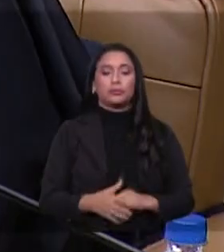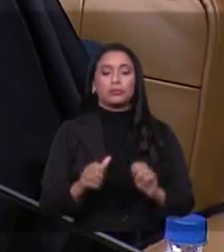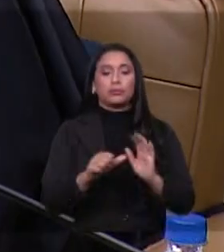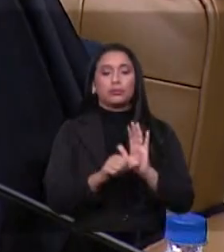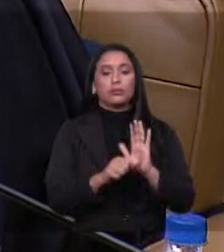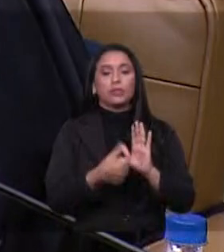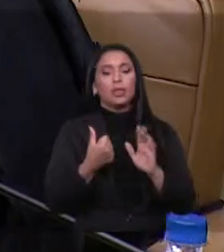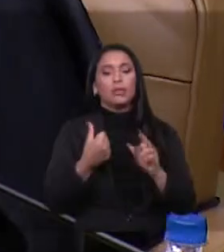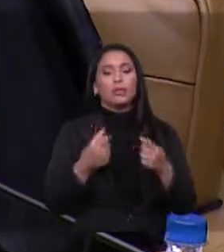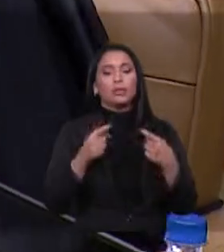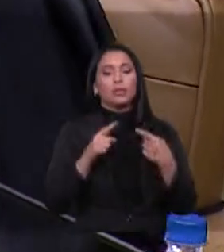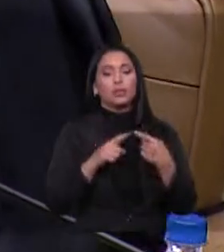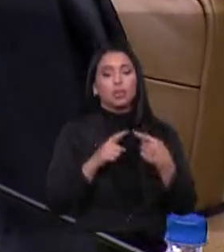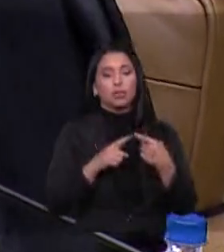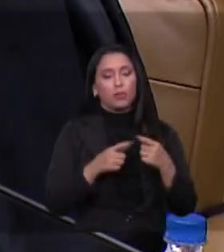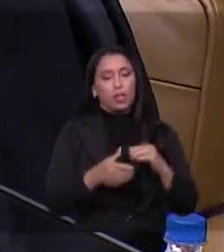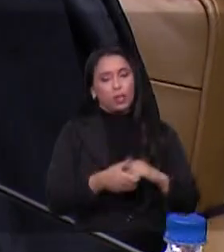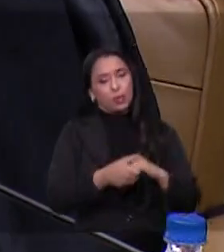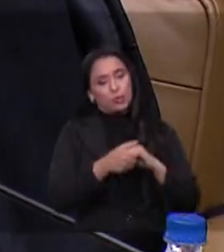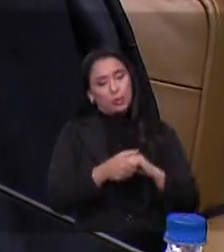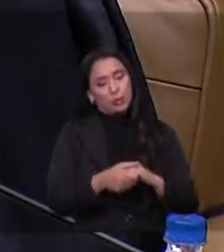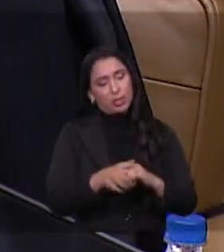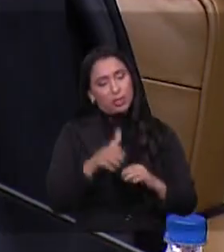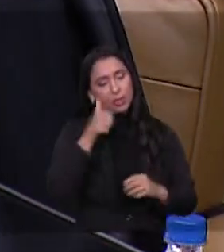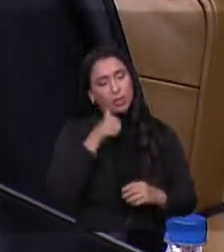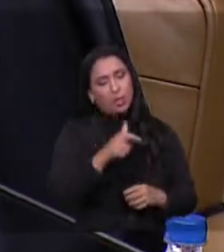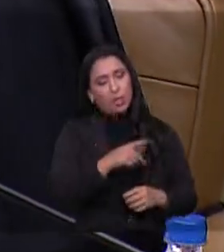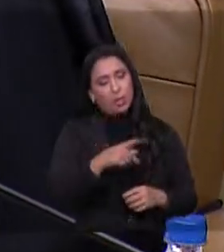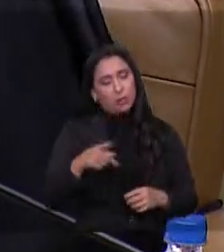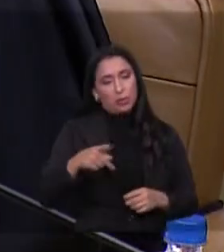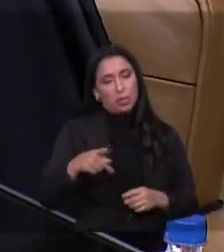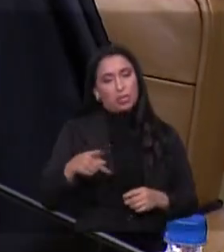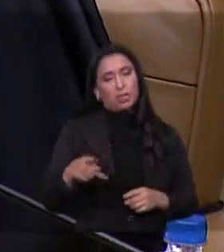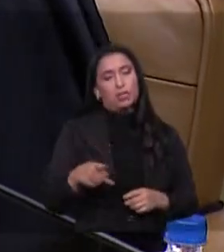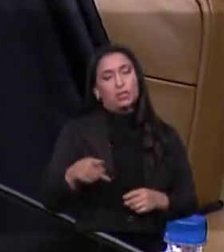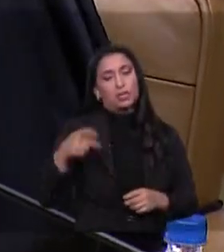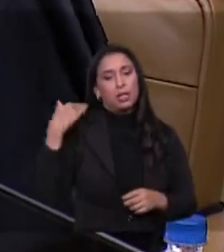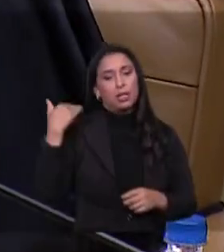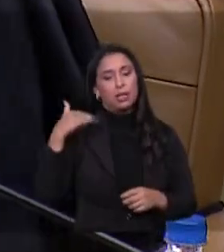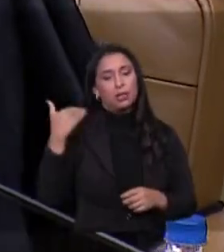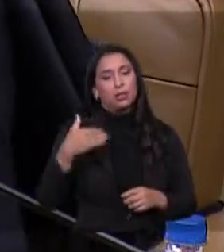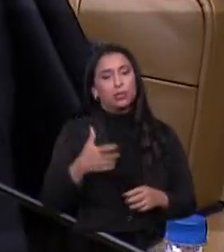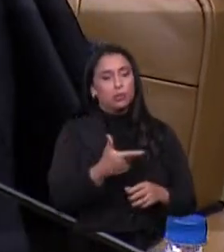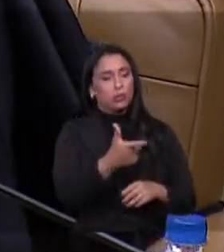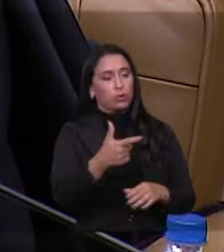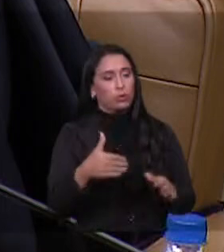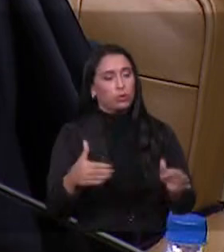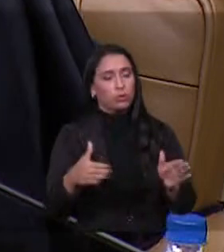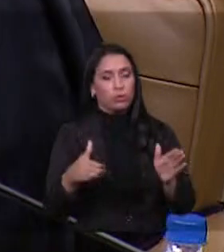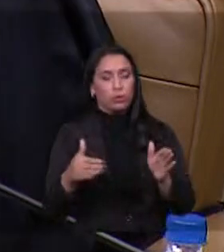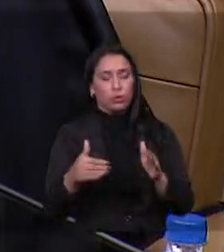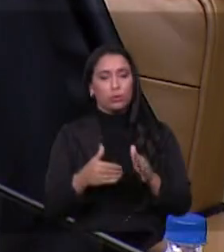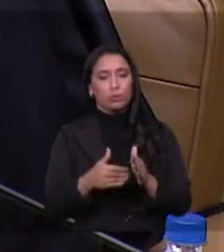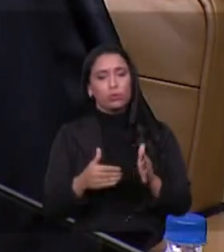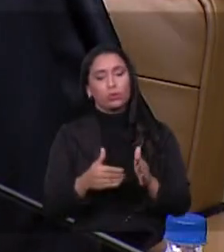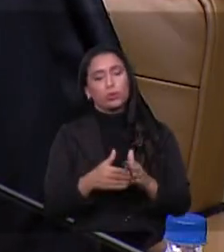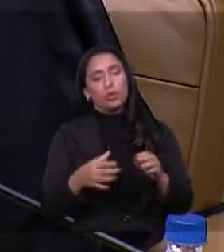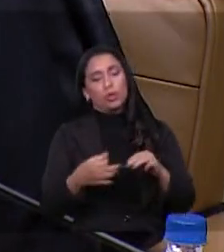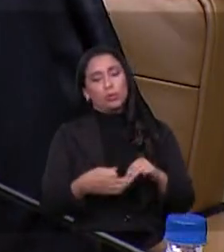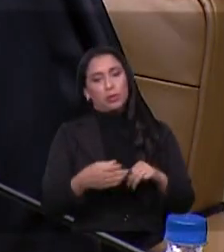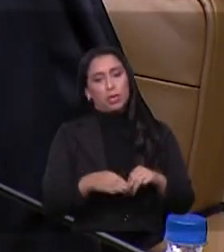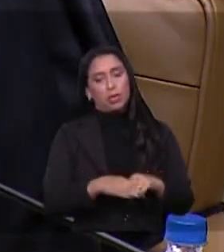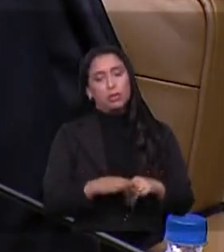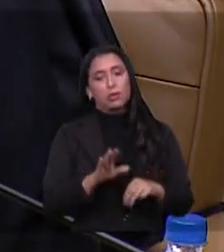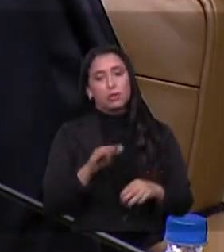observação, cumprimentando Vossa Excelência, a ministra Carmen Lúcia, pede a palavra Vargas, ministro Edson Fachin, ministro relator do feito.